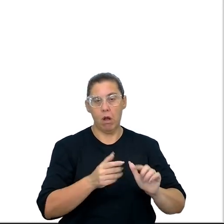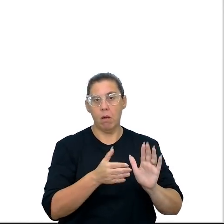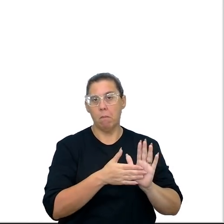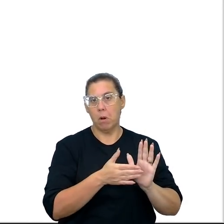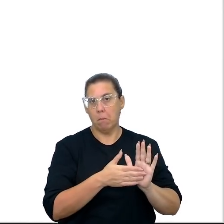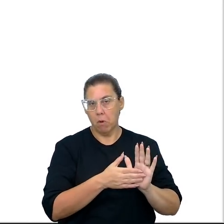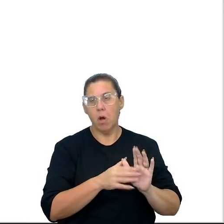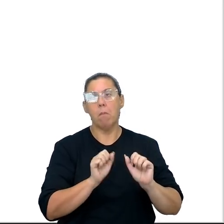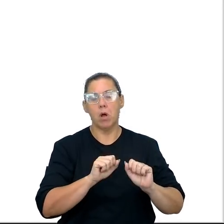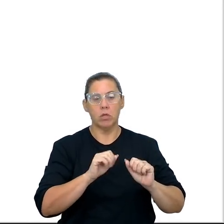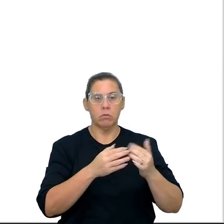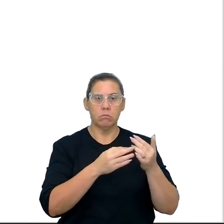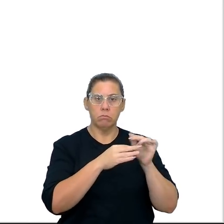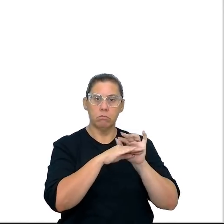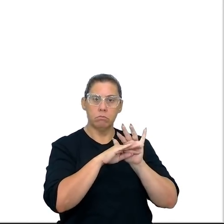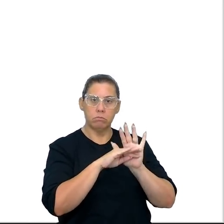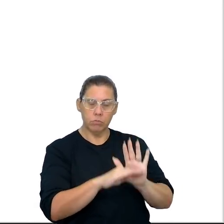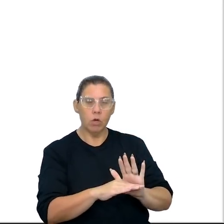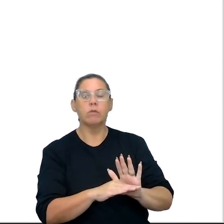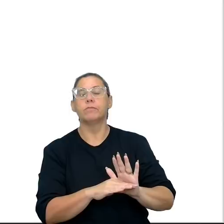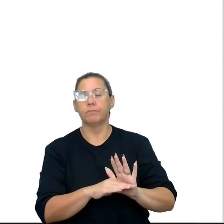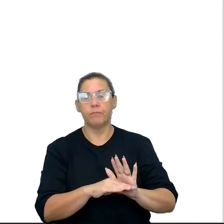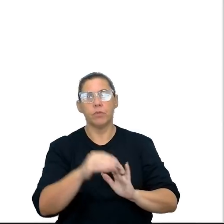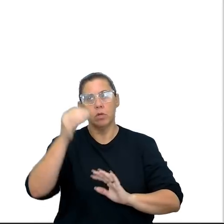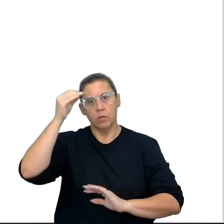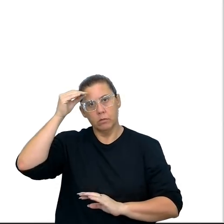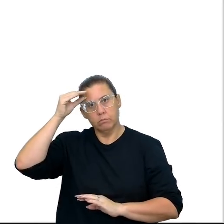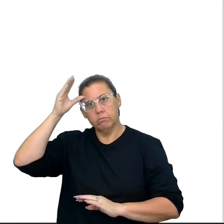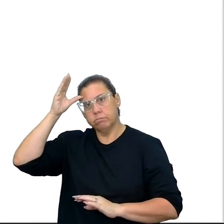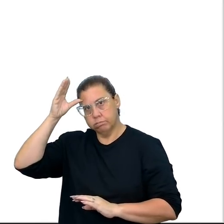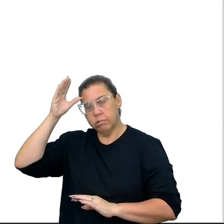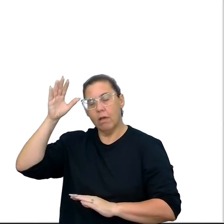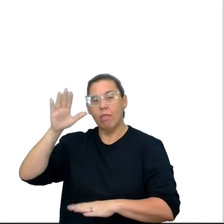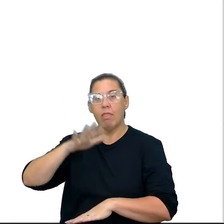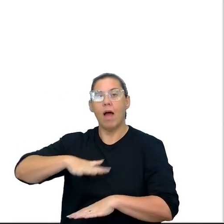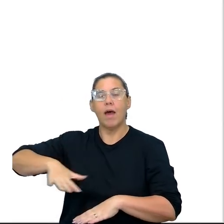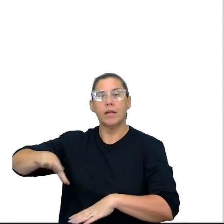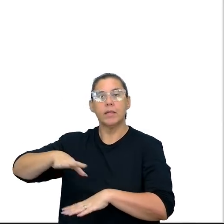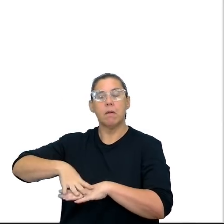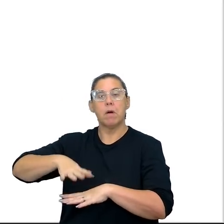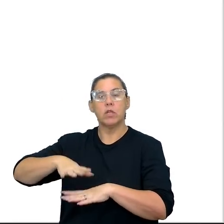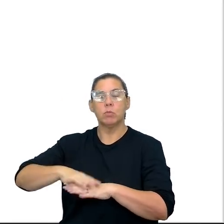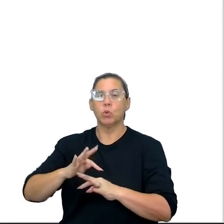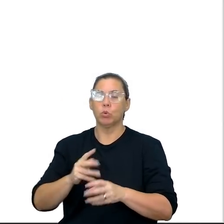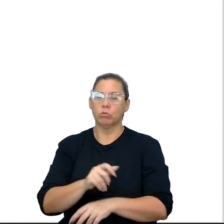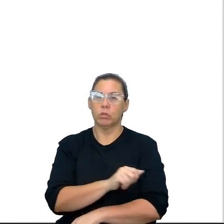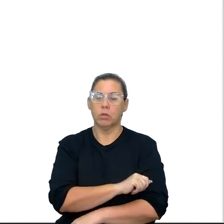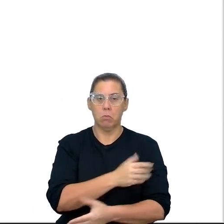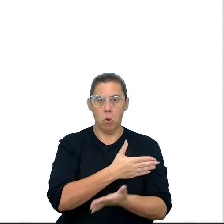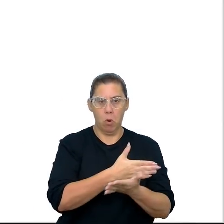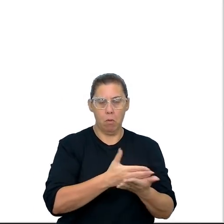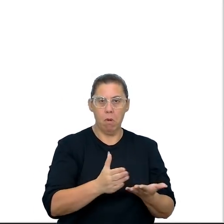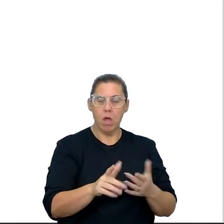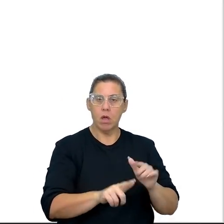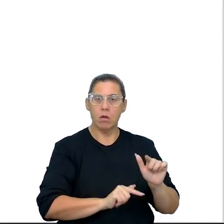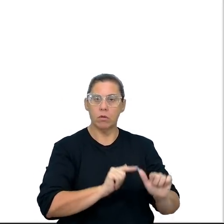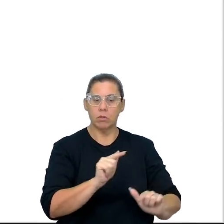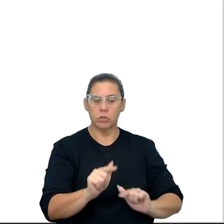proposto pode contribuir com a ampliação do pensamento aritmético dos estudantes, né? Então, para o início de